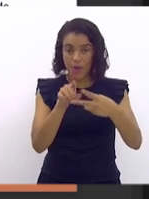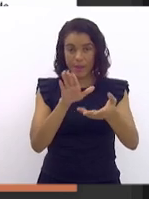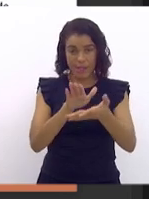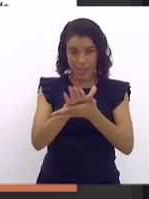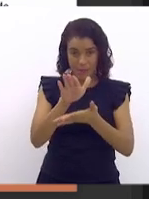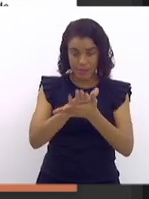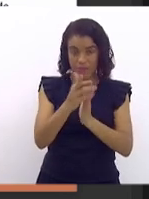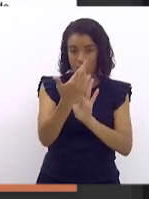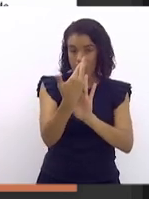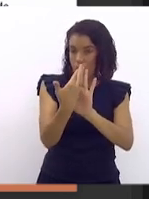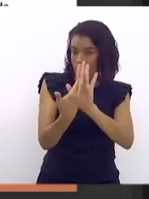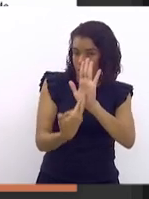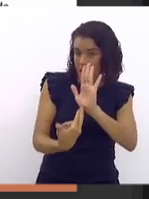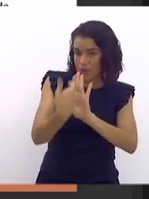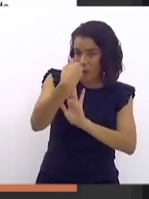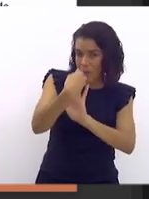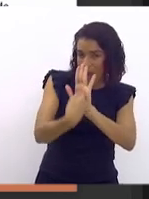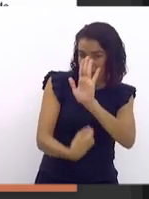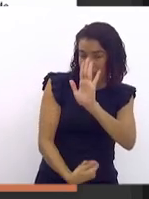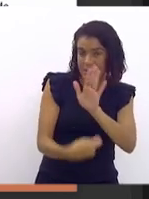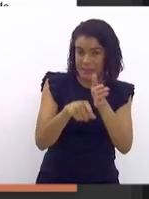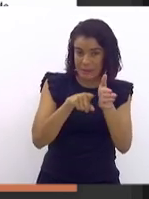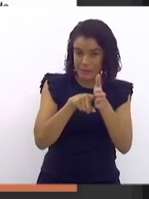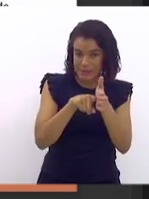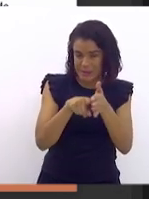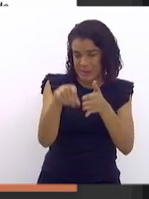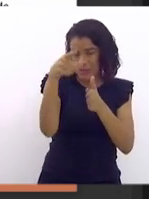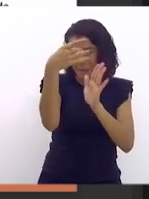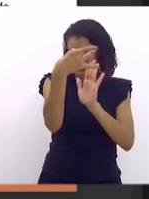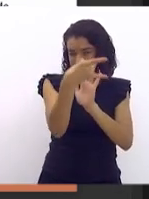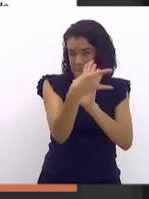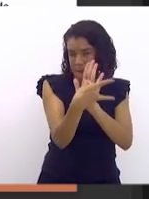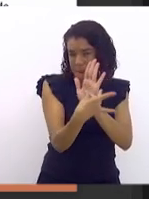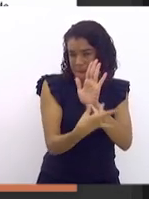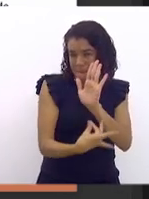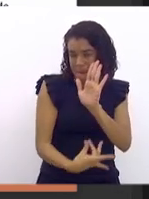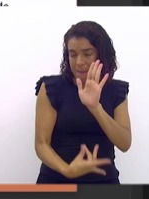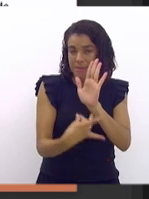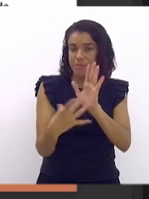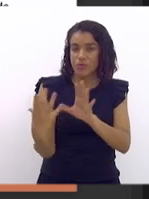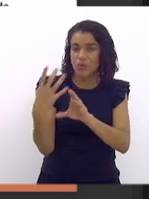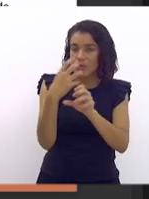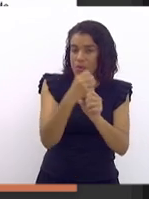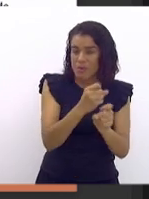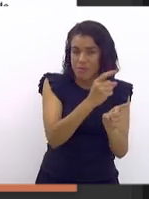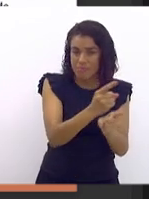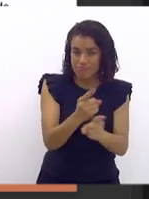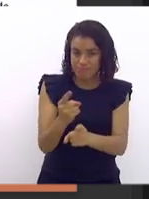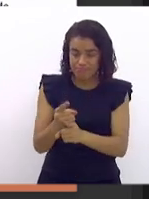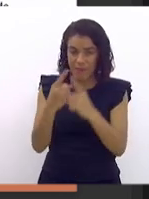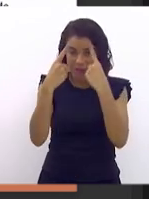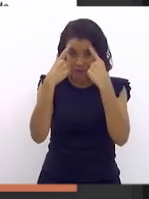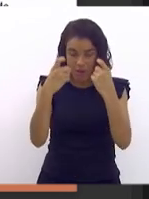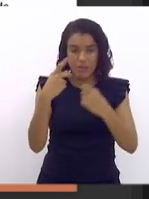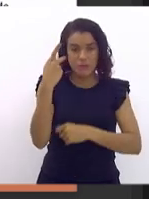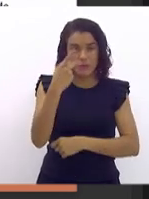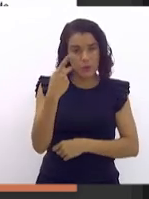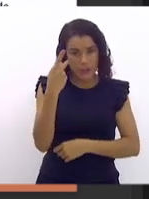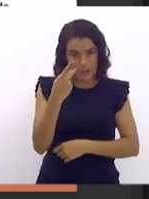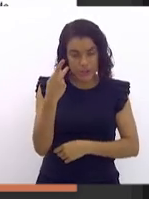publicação de um relatório de pesquisa, né, bem detalhado, com o mapeamento dessas práticas de violência política que